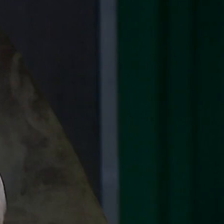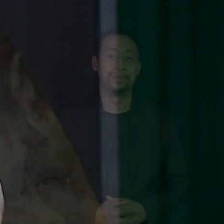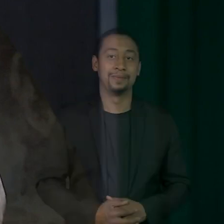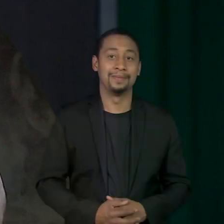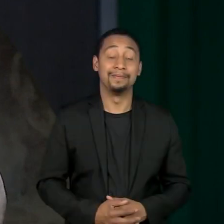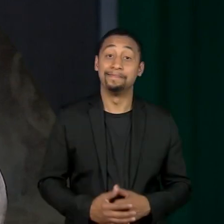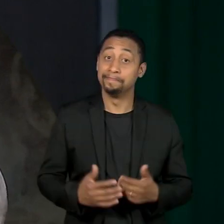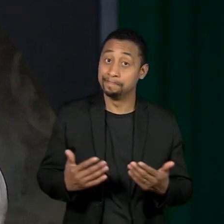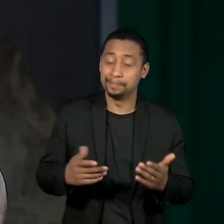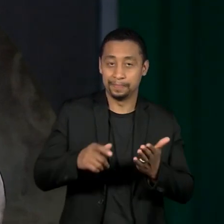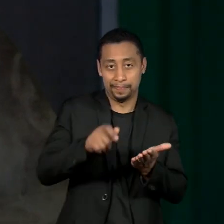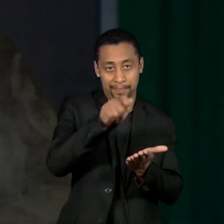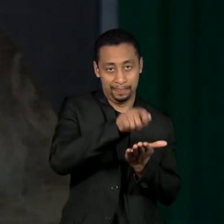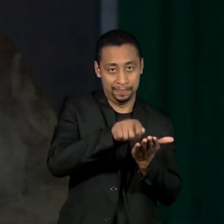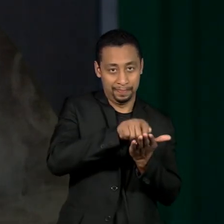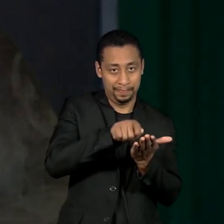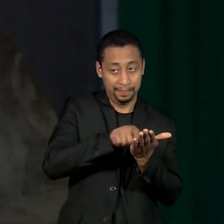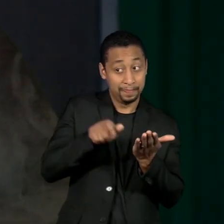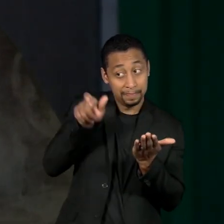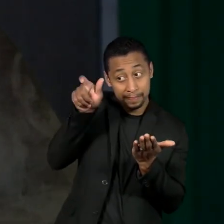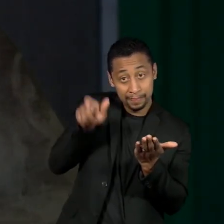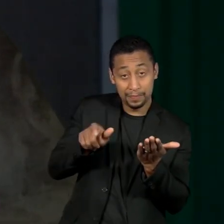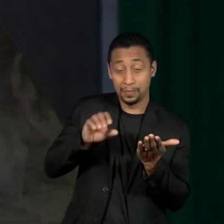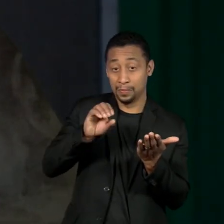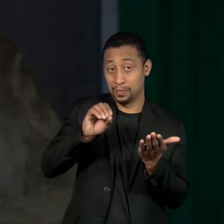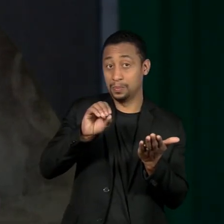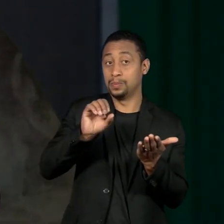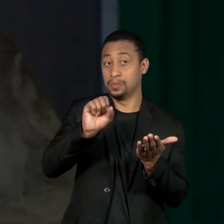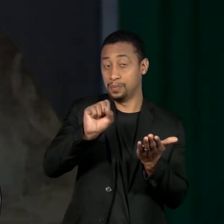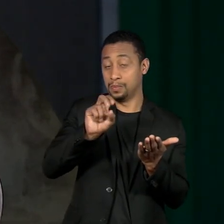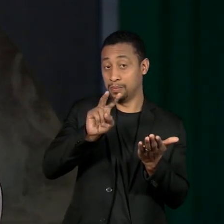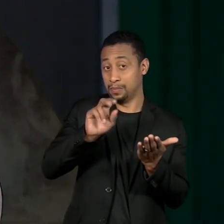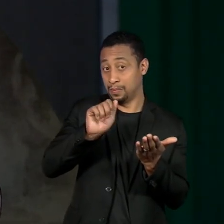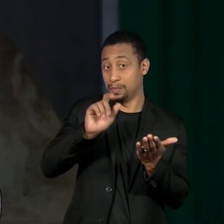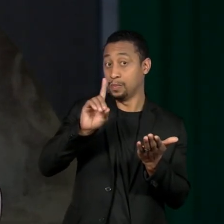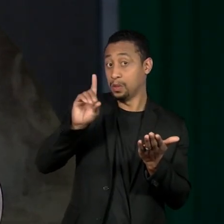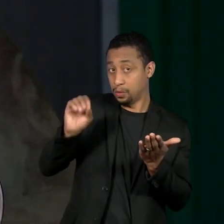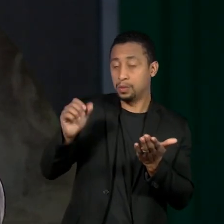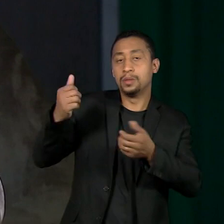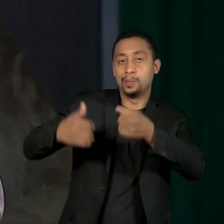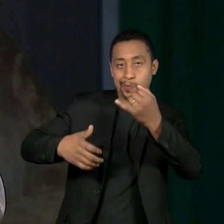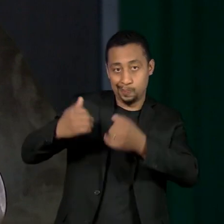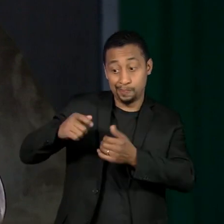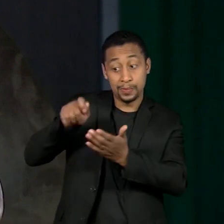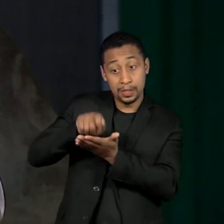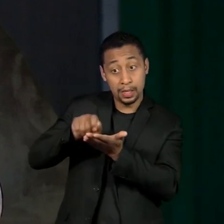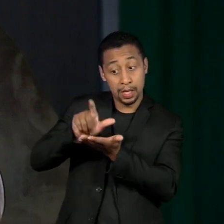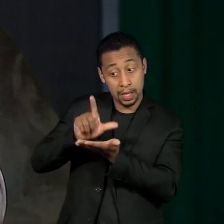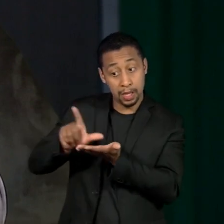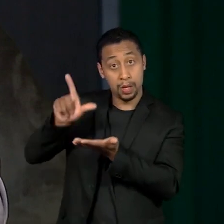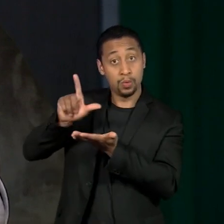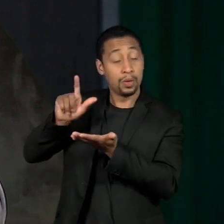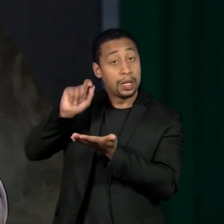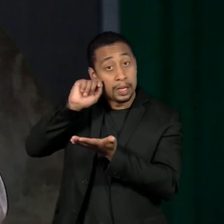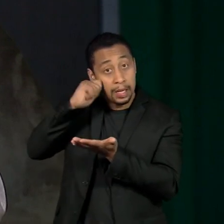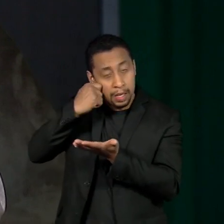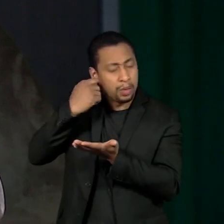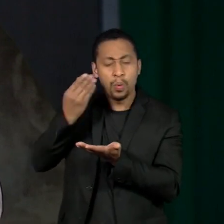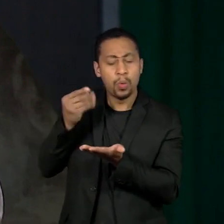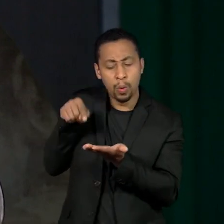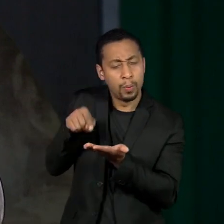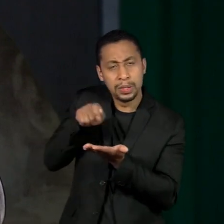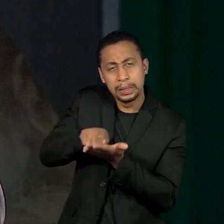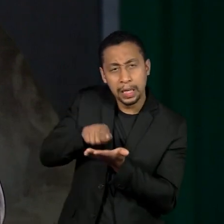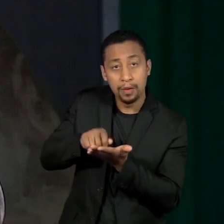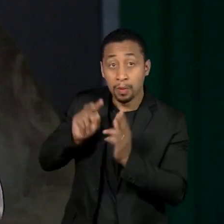De acordo com o escritor Oswaldo de Camargo, a literatura negra é a literatura que o negro escreve olhando para si mesmo.